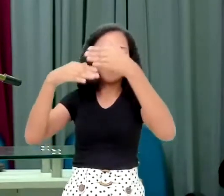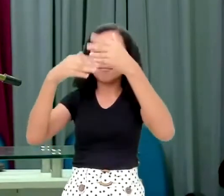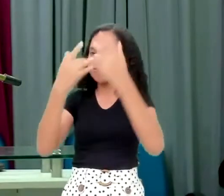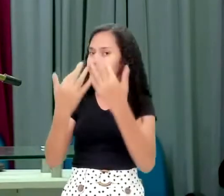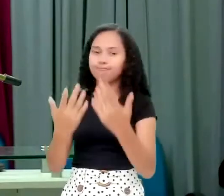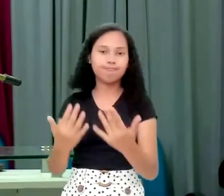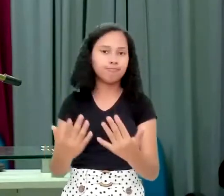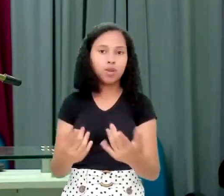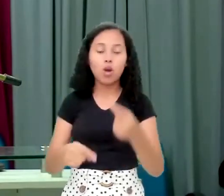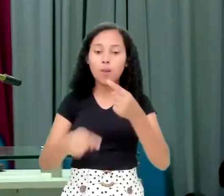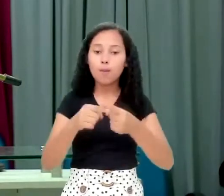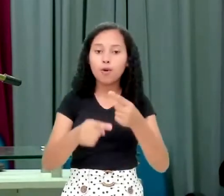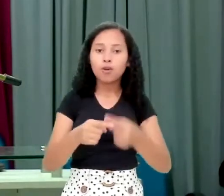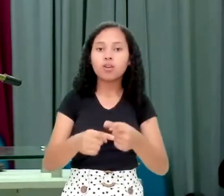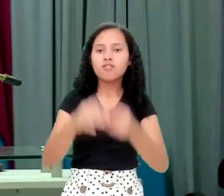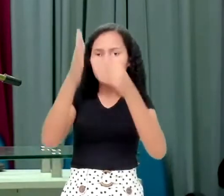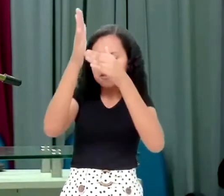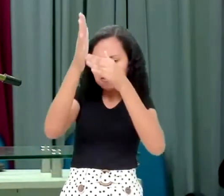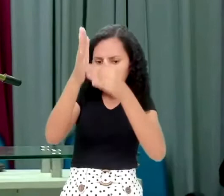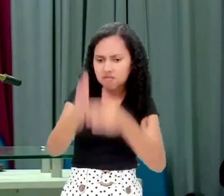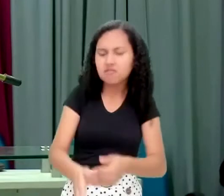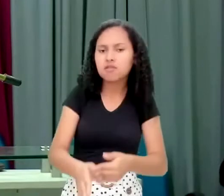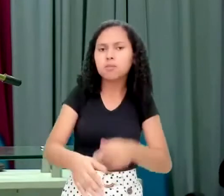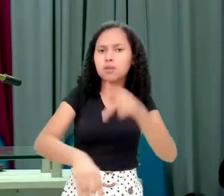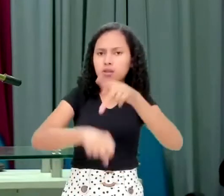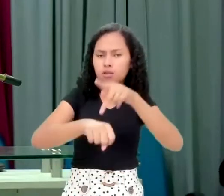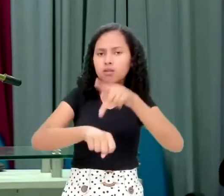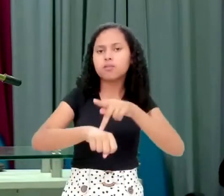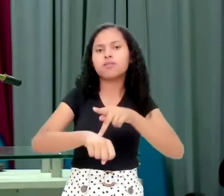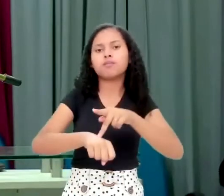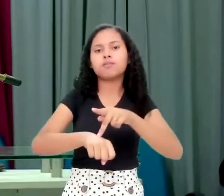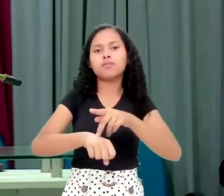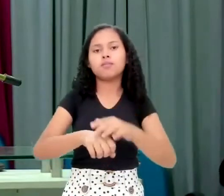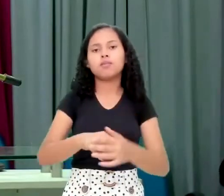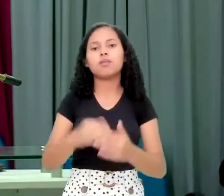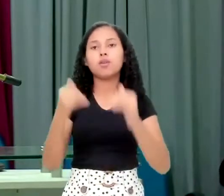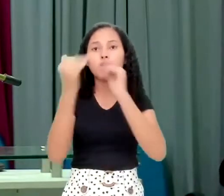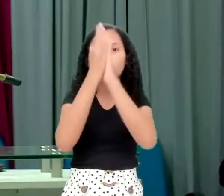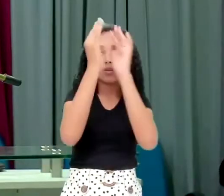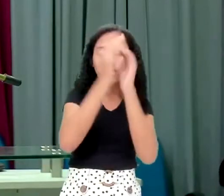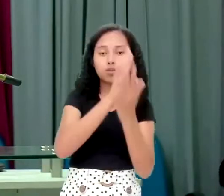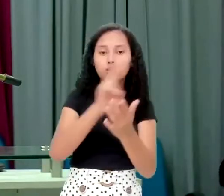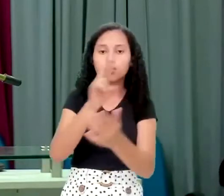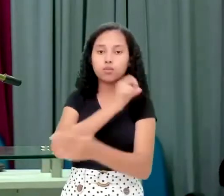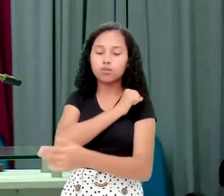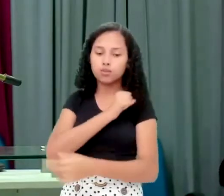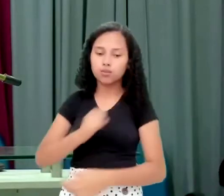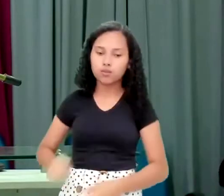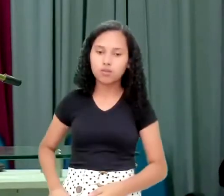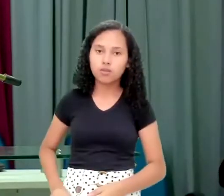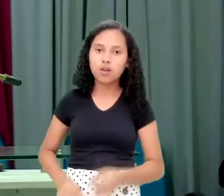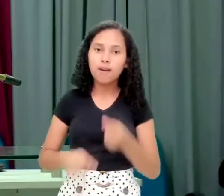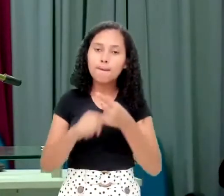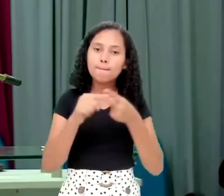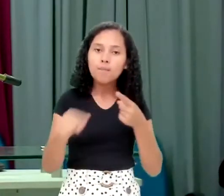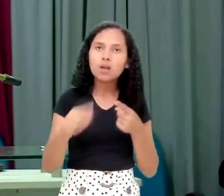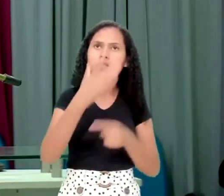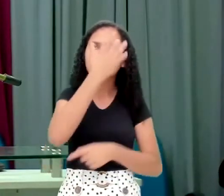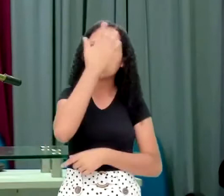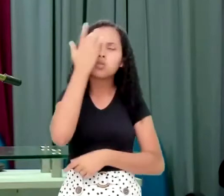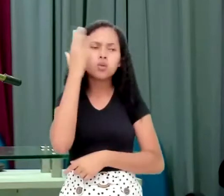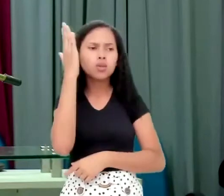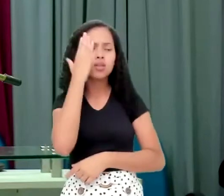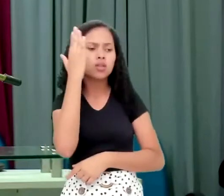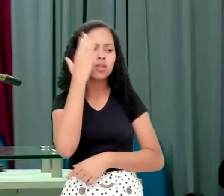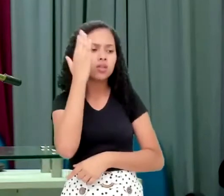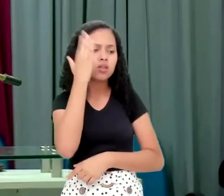estava construída sobre a rocha. Louvado seja o nome do Senhor. Mas aquele que ouve a minha palavra